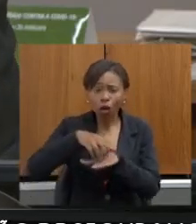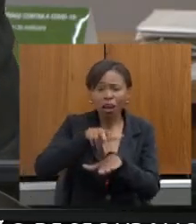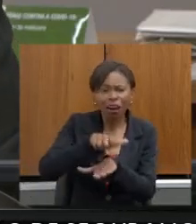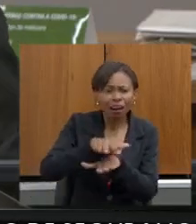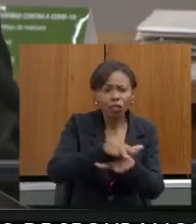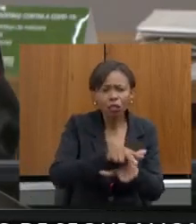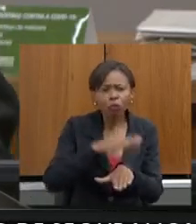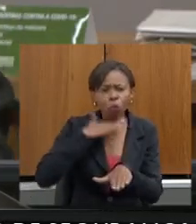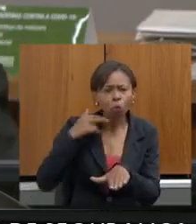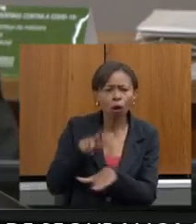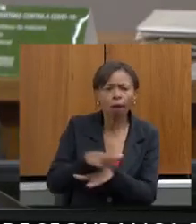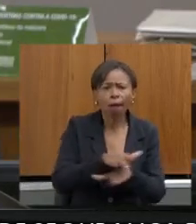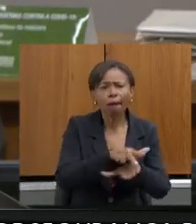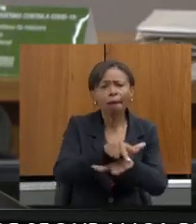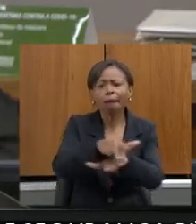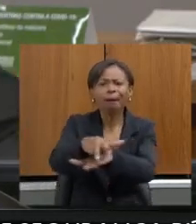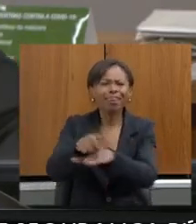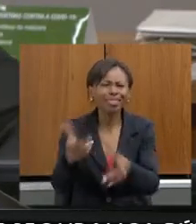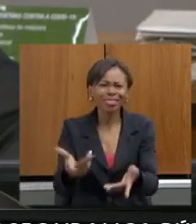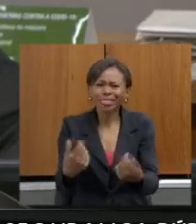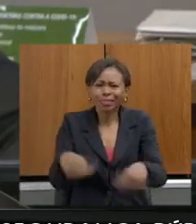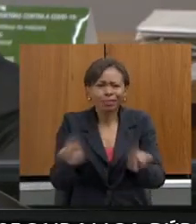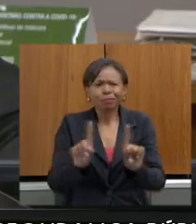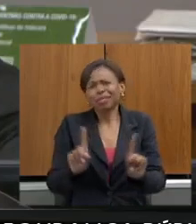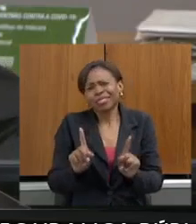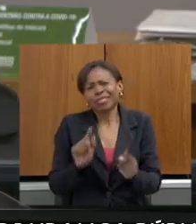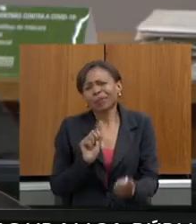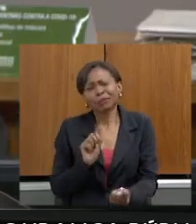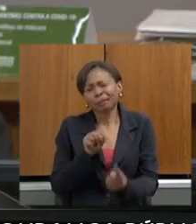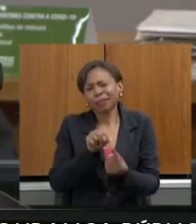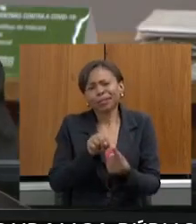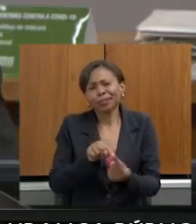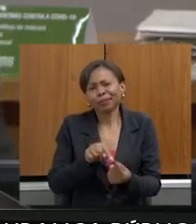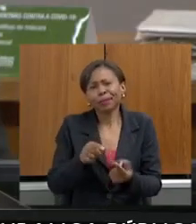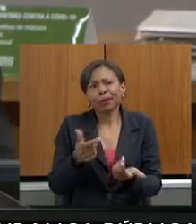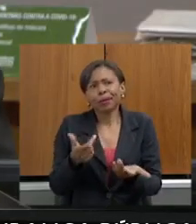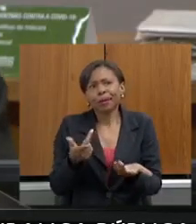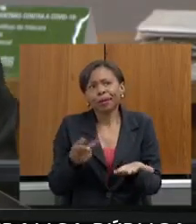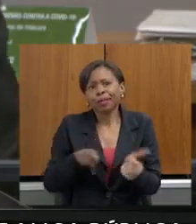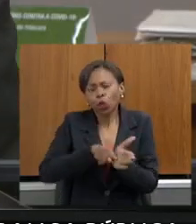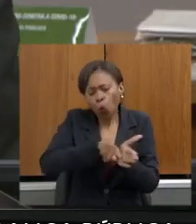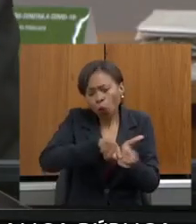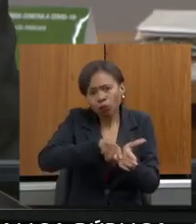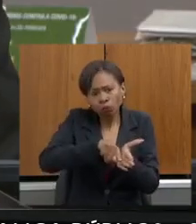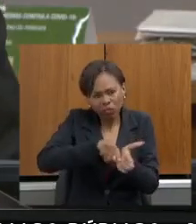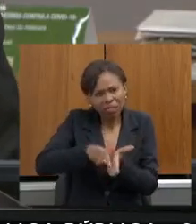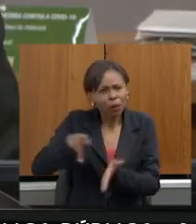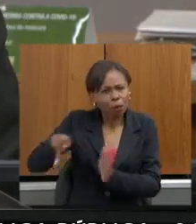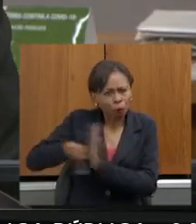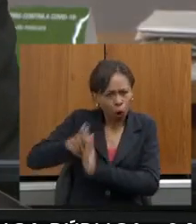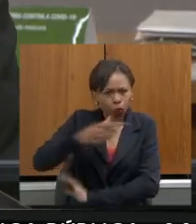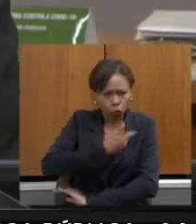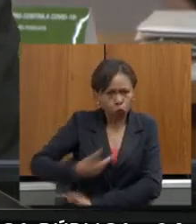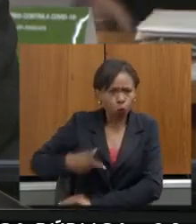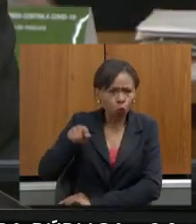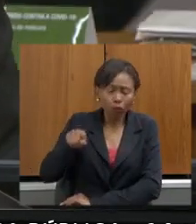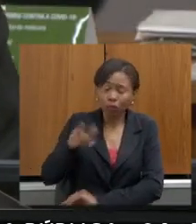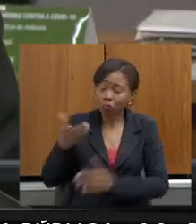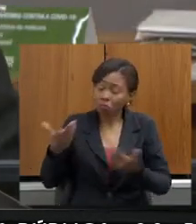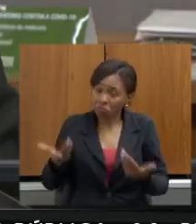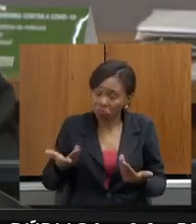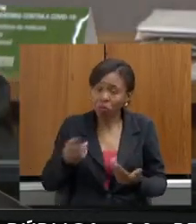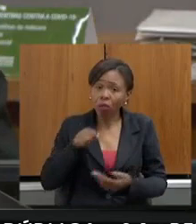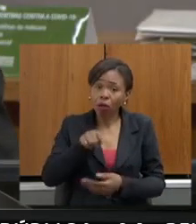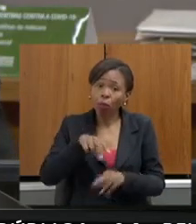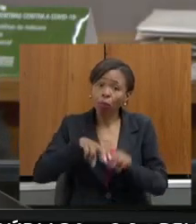desnecessariamente da praia fins aí da perícia oficial em certas condições estão para